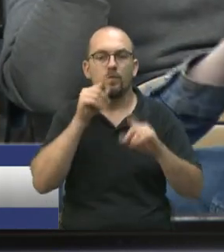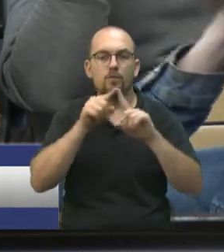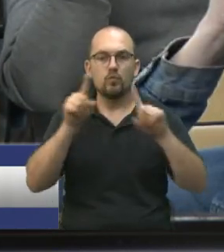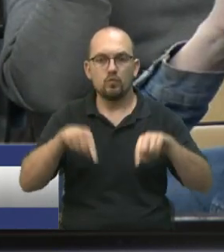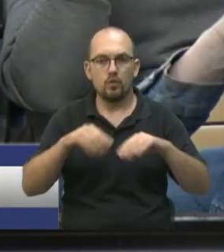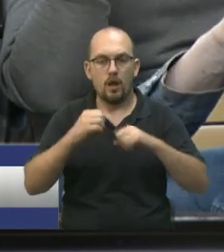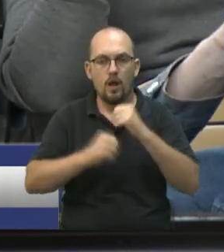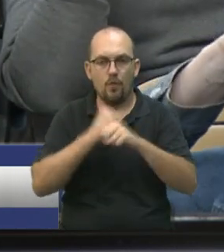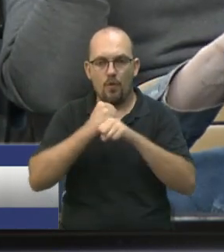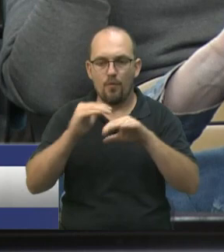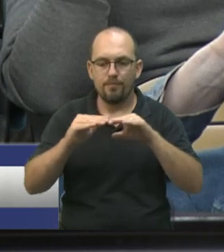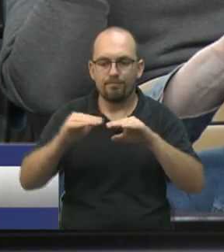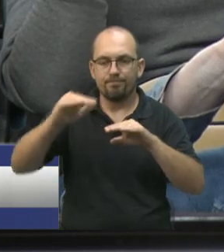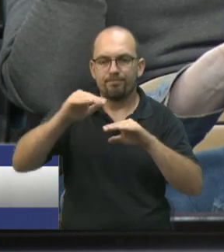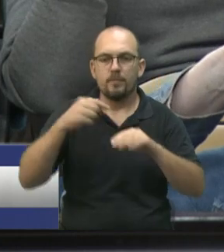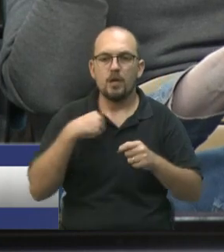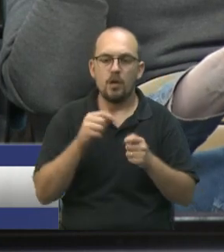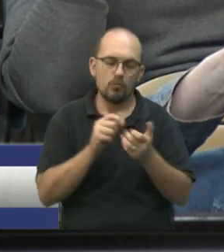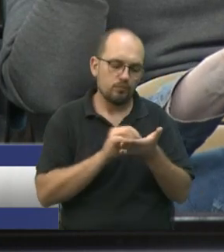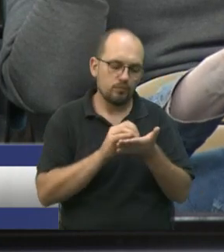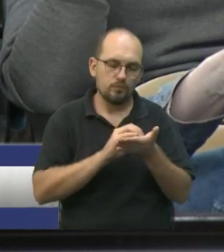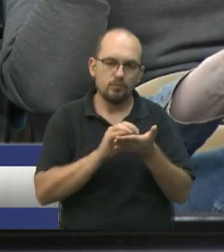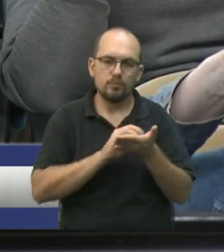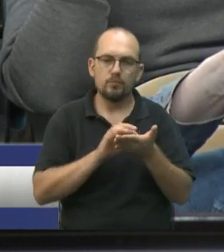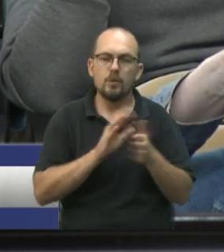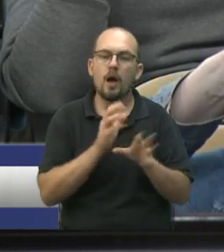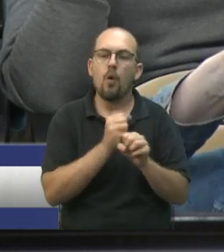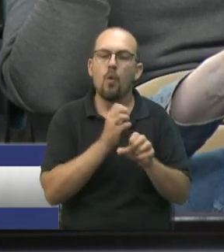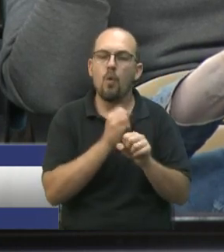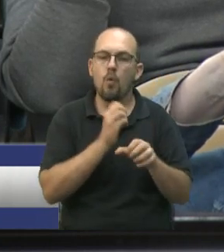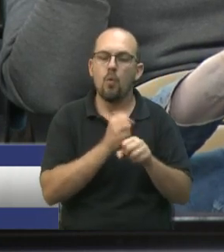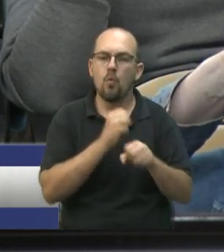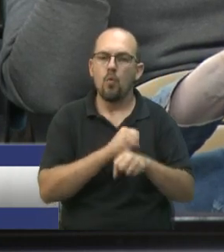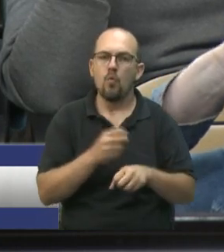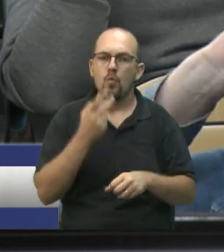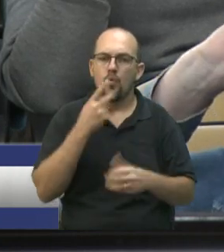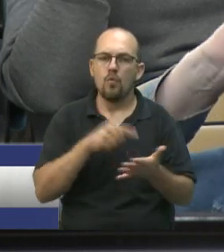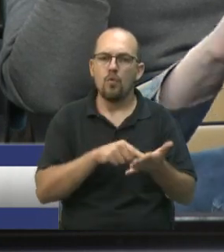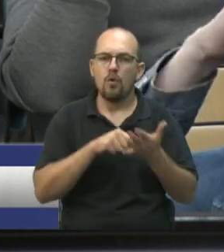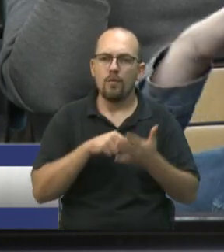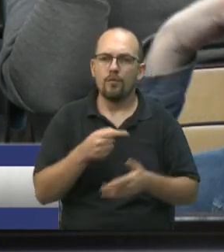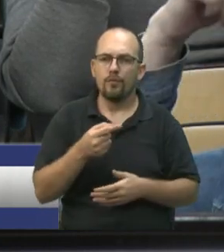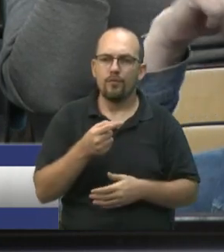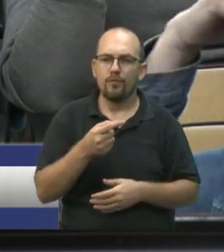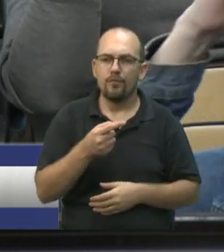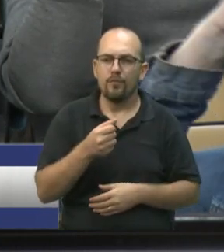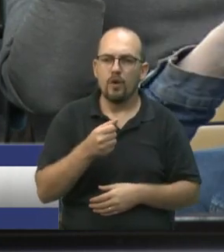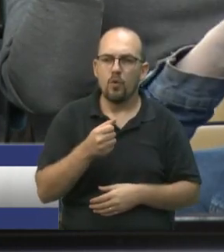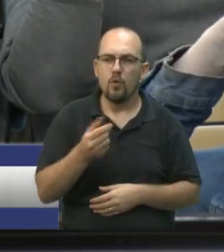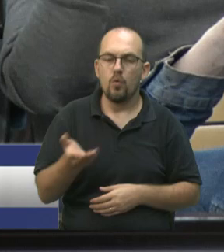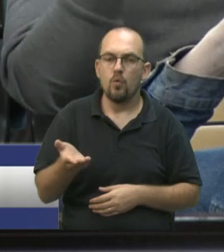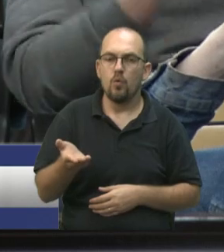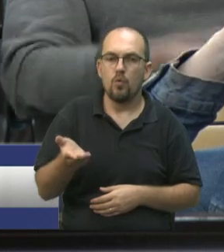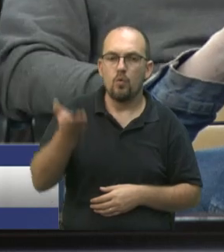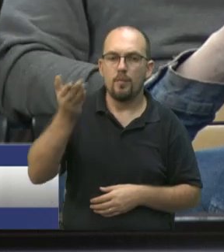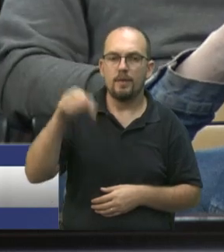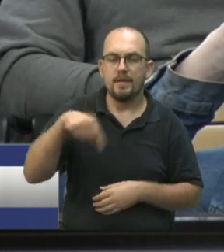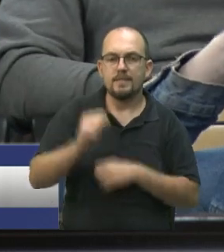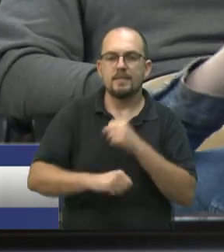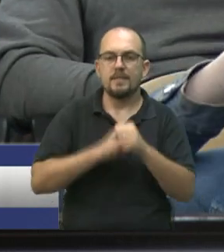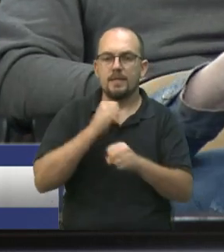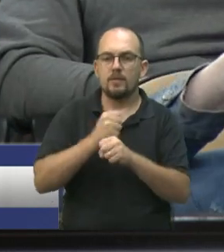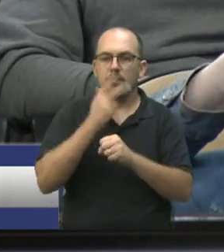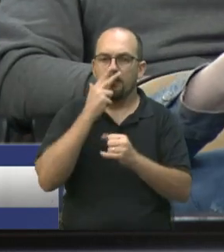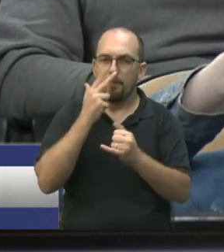servidores. E eu fiz um cálculo aqui que no valor que eu ouvi, que aumentaria, que esse ano parece que